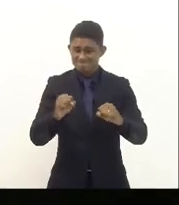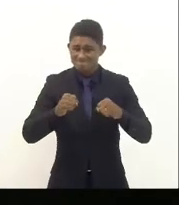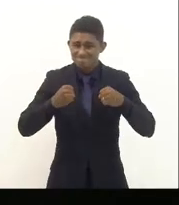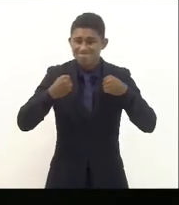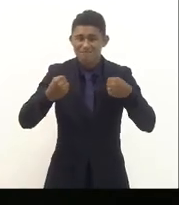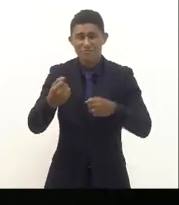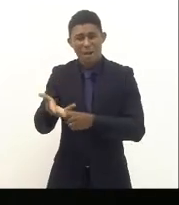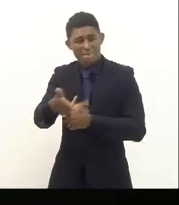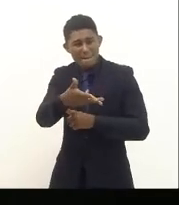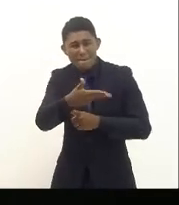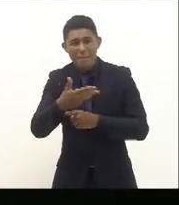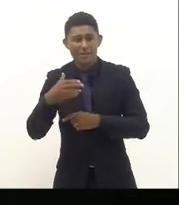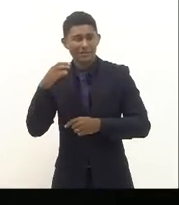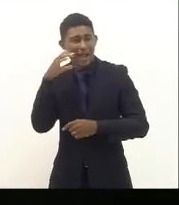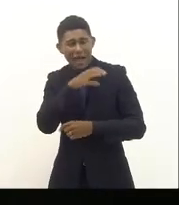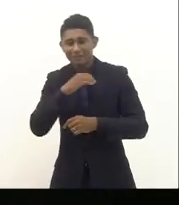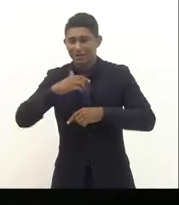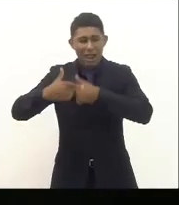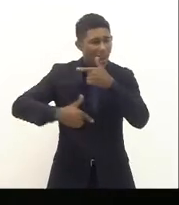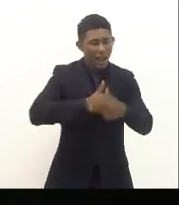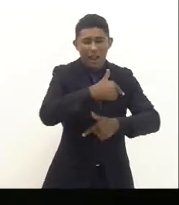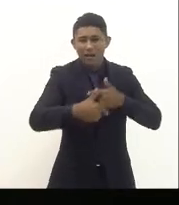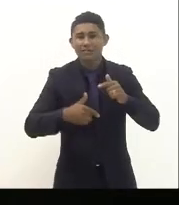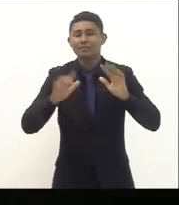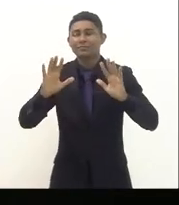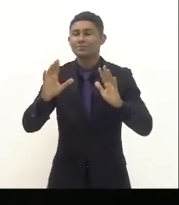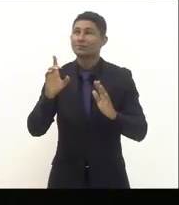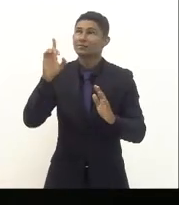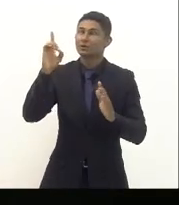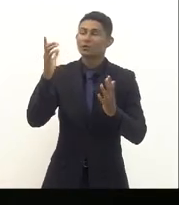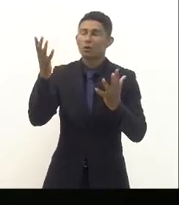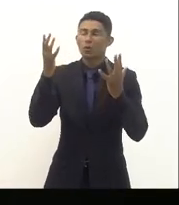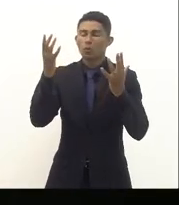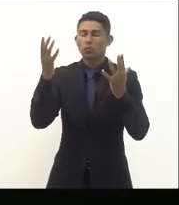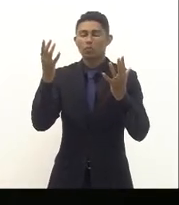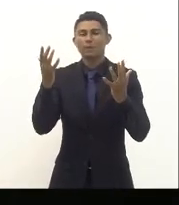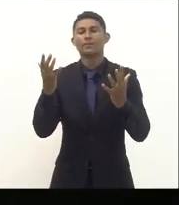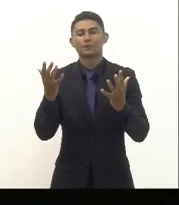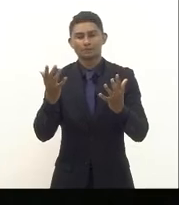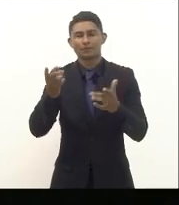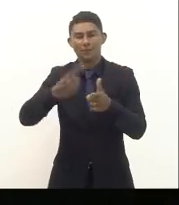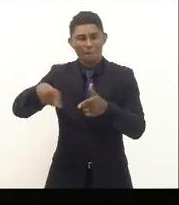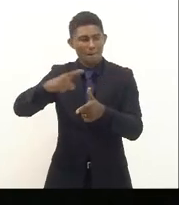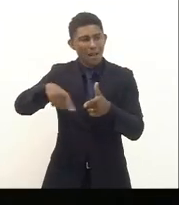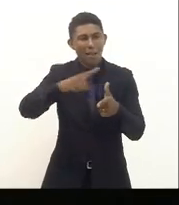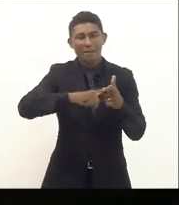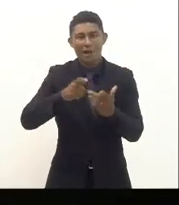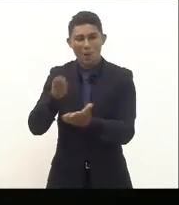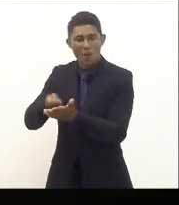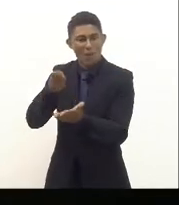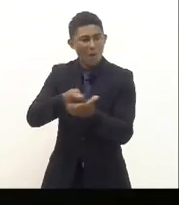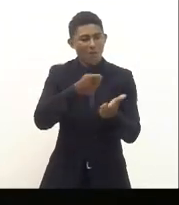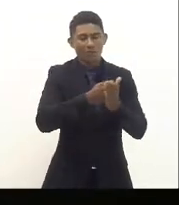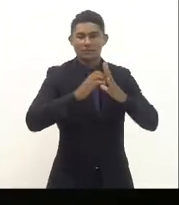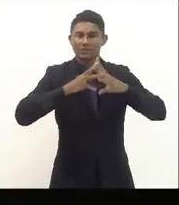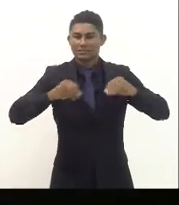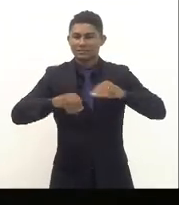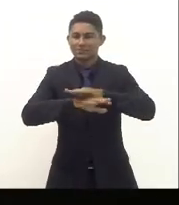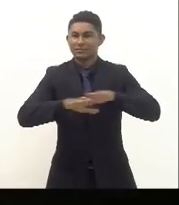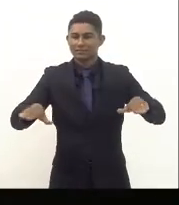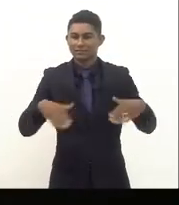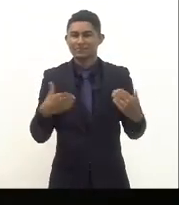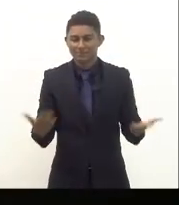mas graças a Deus esse problema essa cobrança injusta foi resolvida e aqui